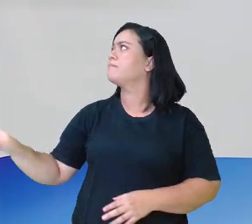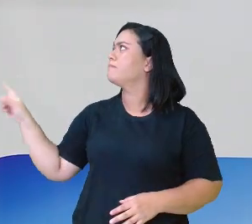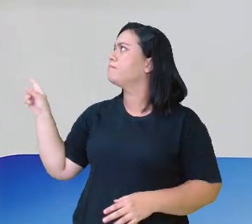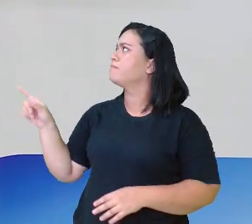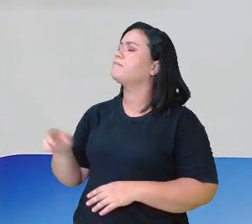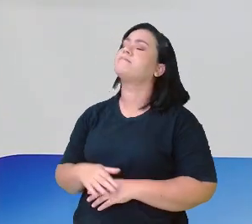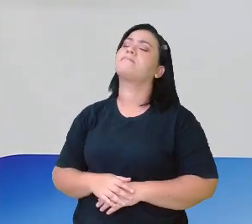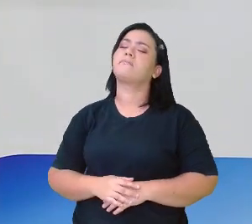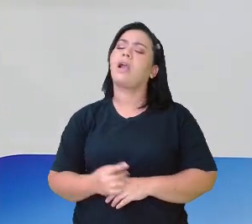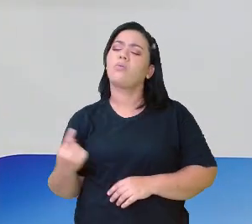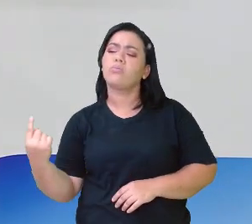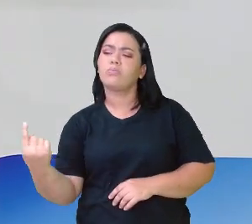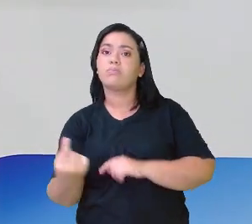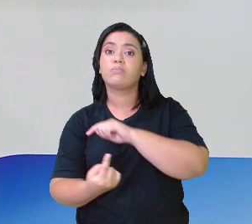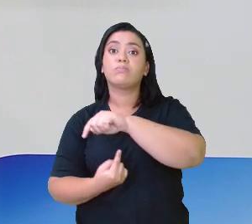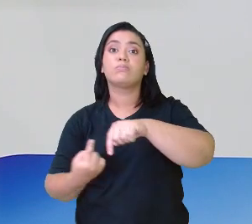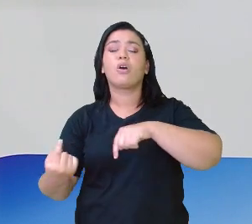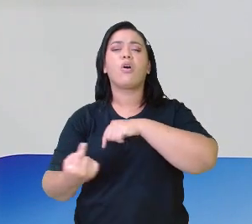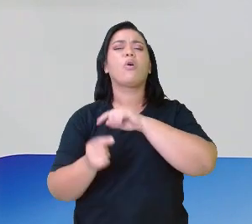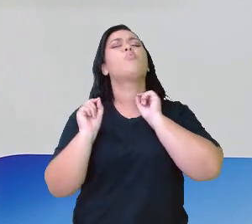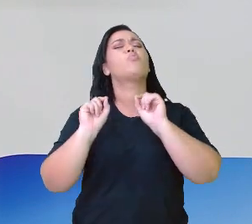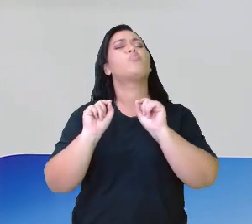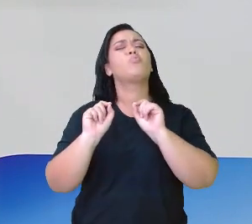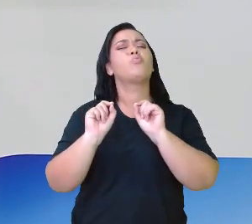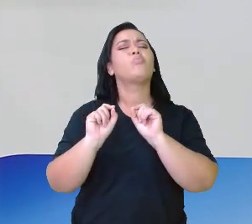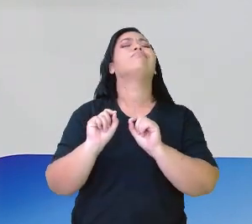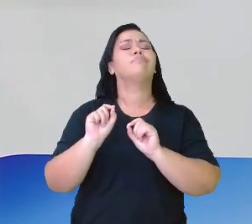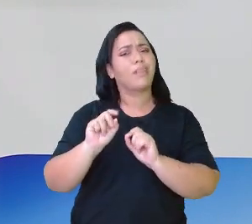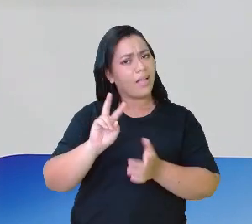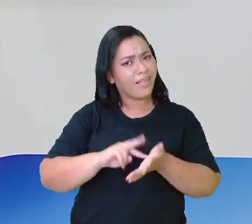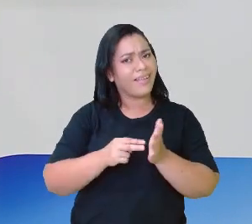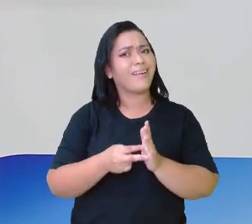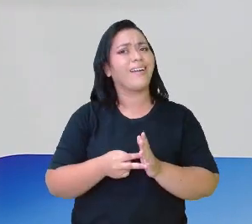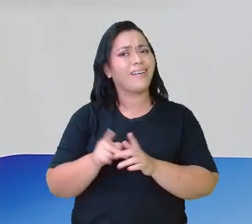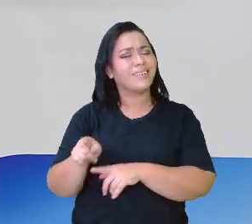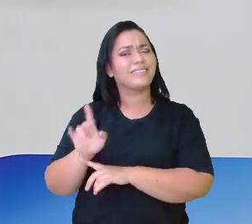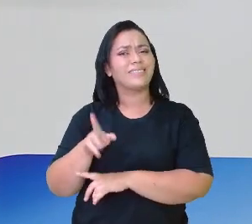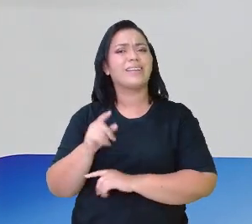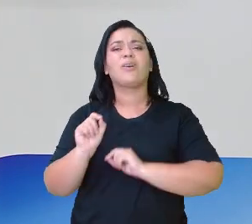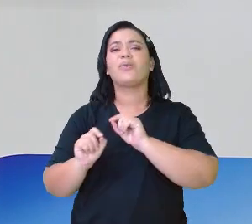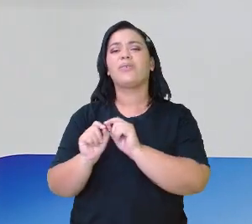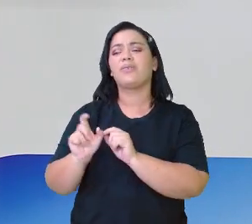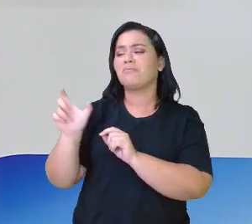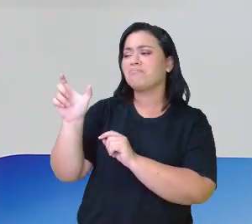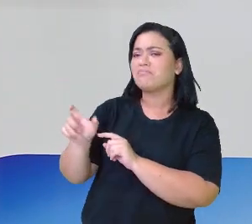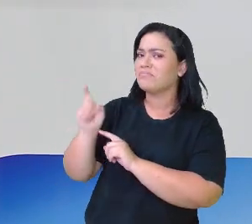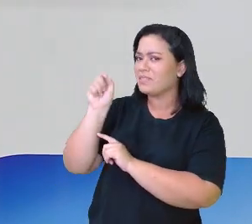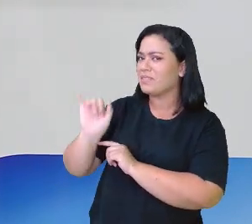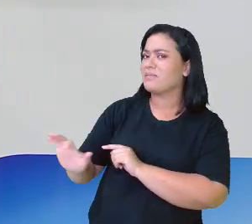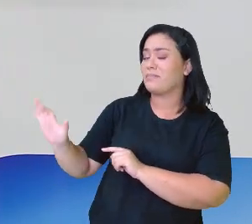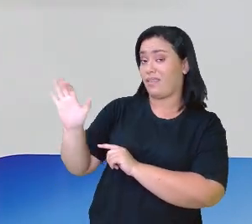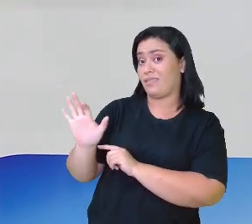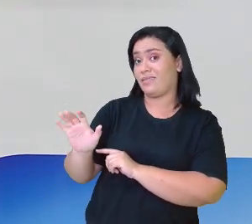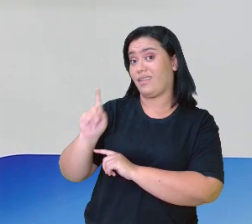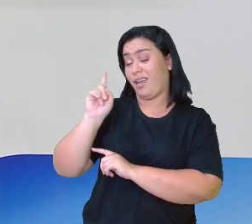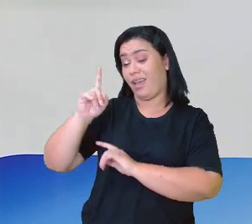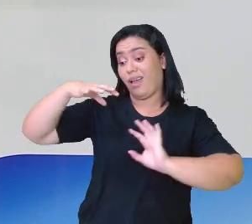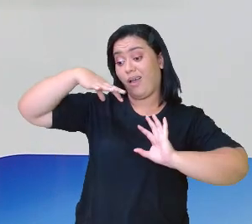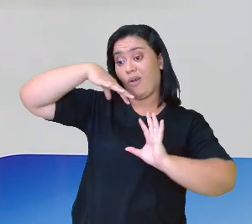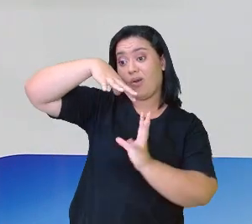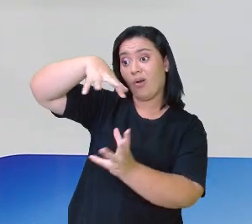globo rodando, já diz muita coisa, né? Já fala por si só a imagem. Quando a gente fala de